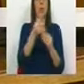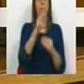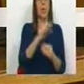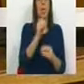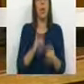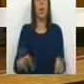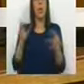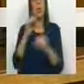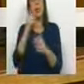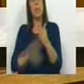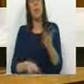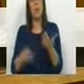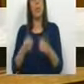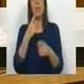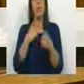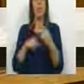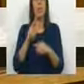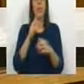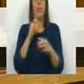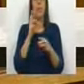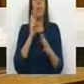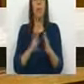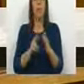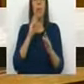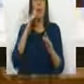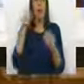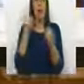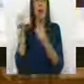dos novos obrigada, impostos senhora de açúcar deputada. e de munições. Portanto, paro de olhar Senhora para o deputada, retrovisor. Mercês. Obrigada.